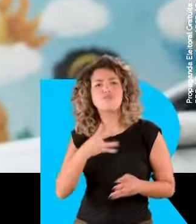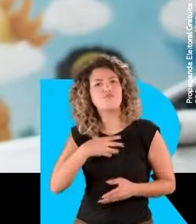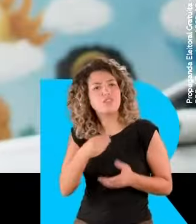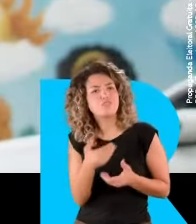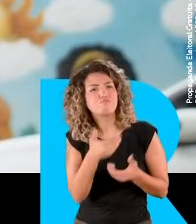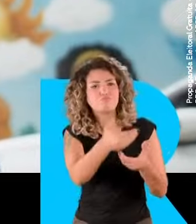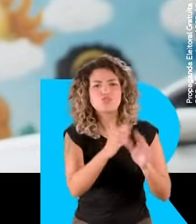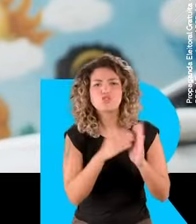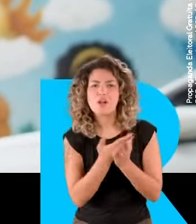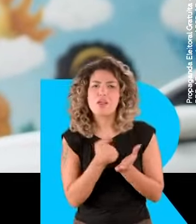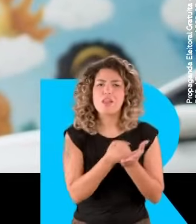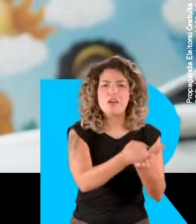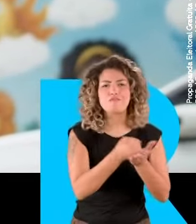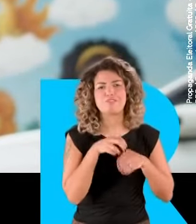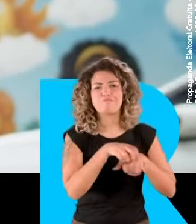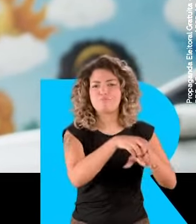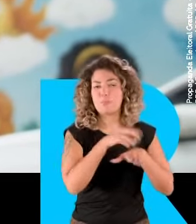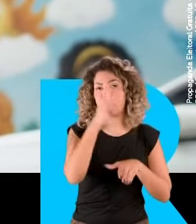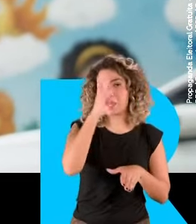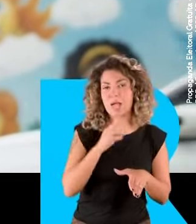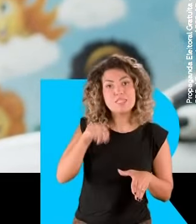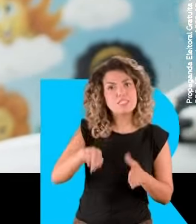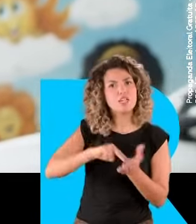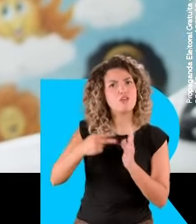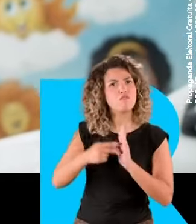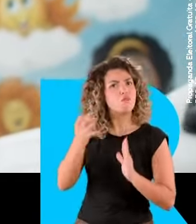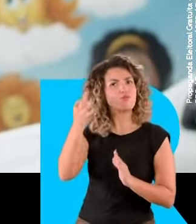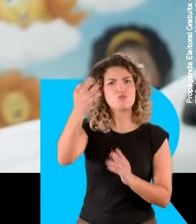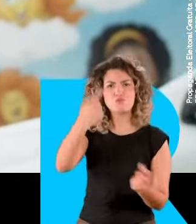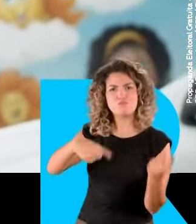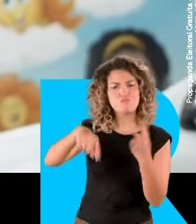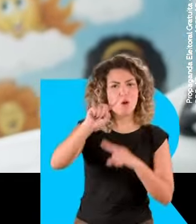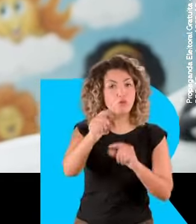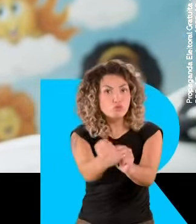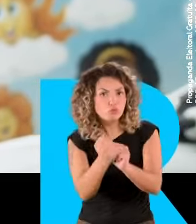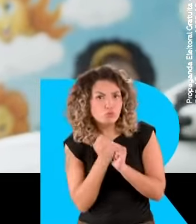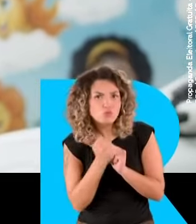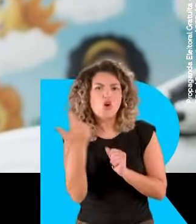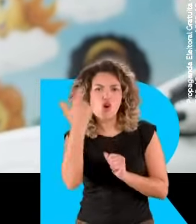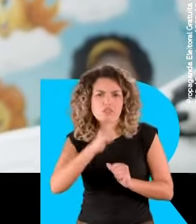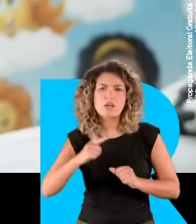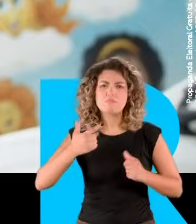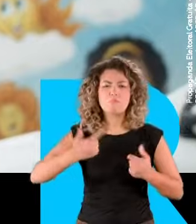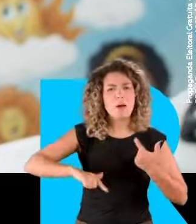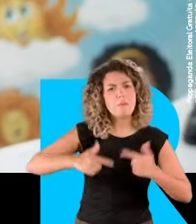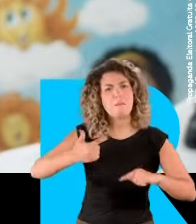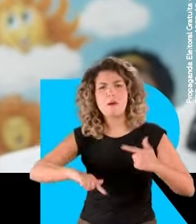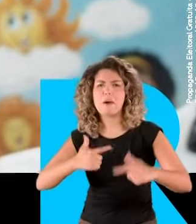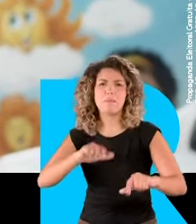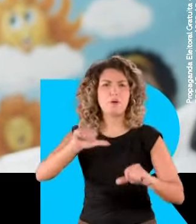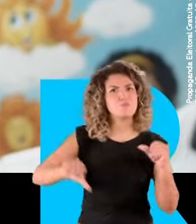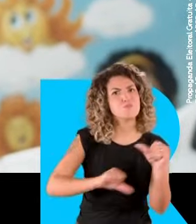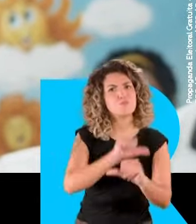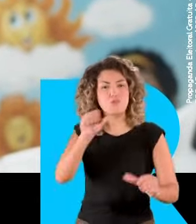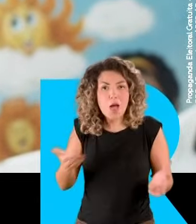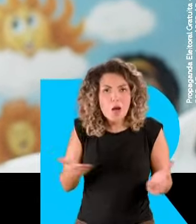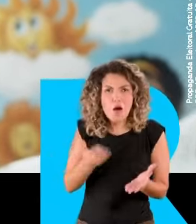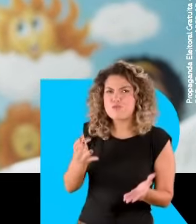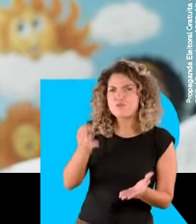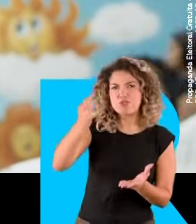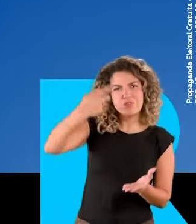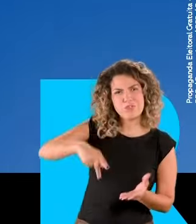graça. Aqui está o futuro. E junto com você, a gente vai continuar transformando o presente